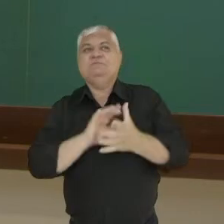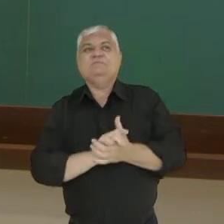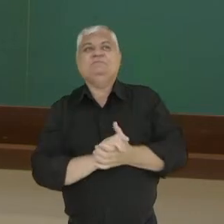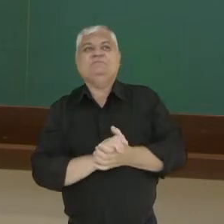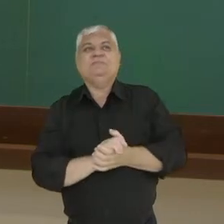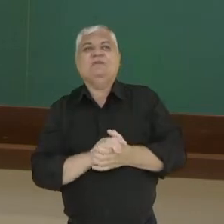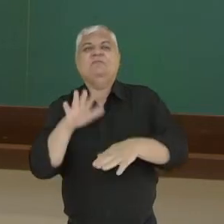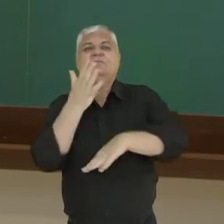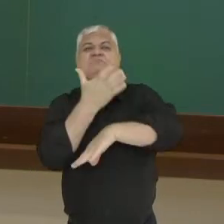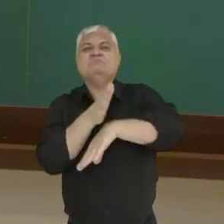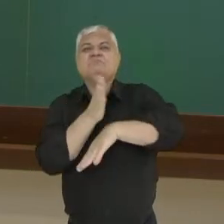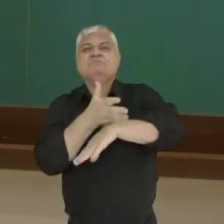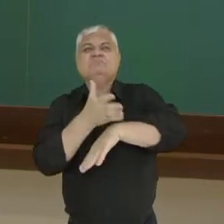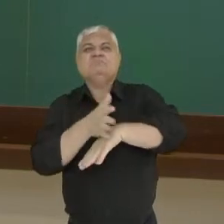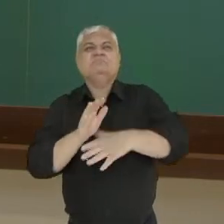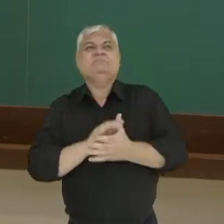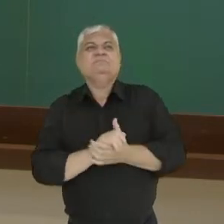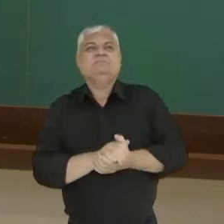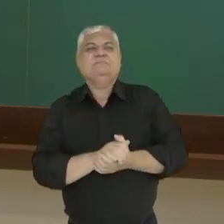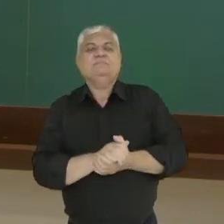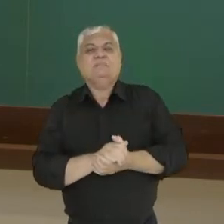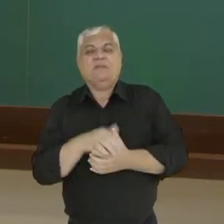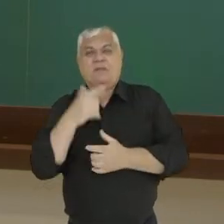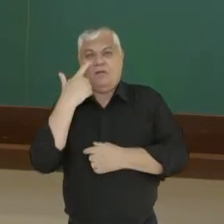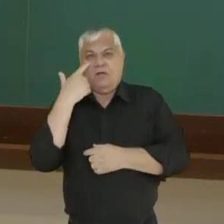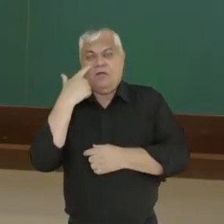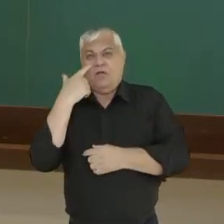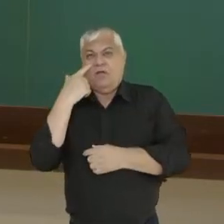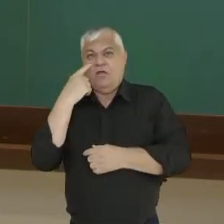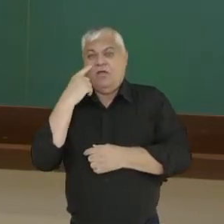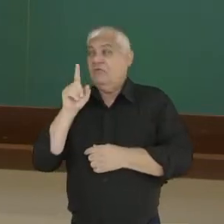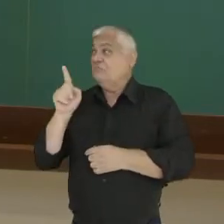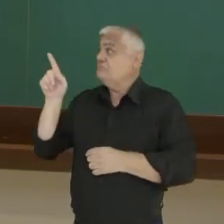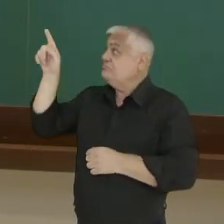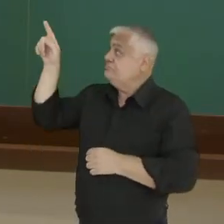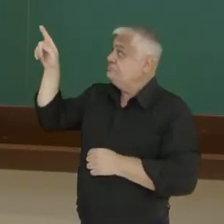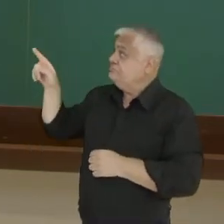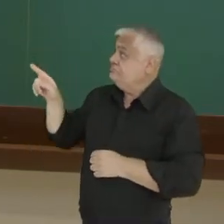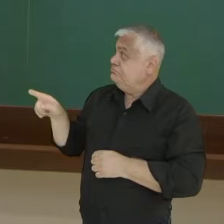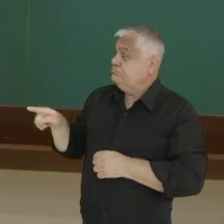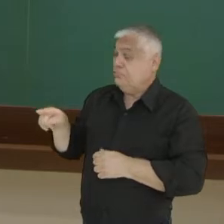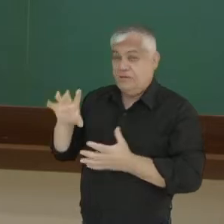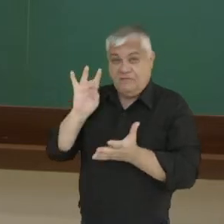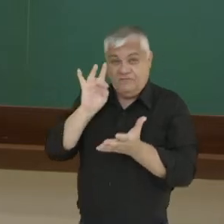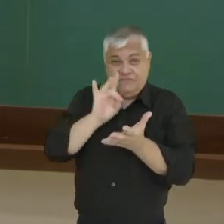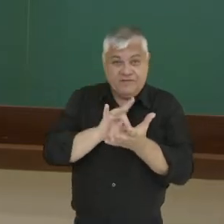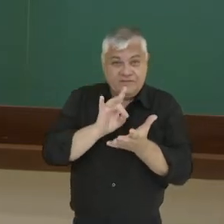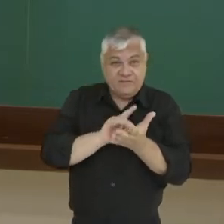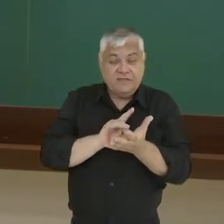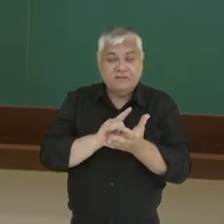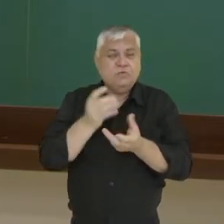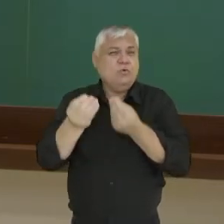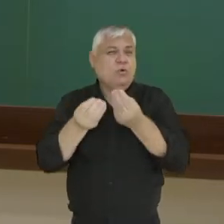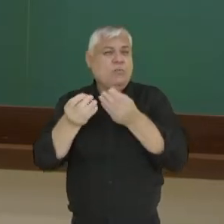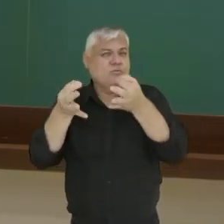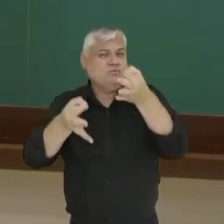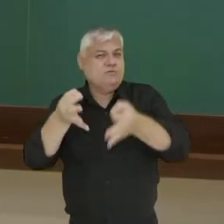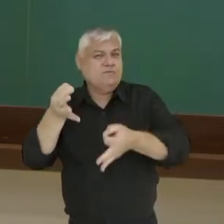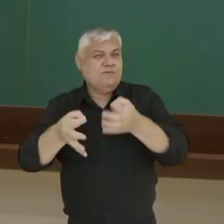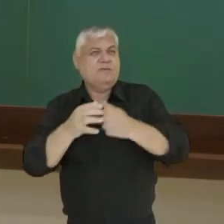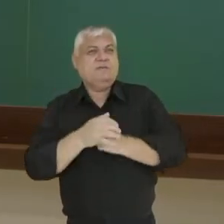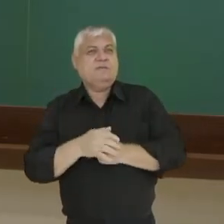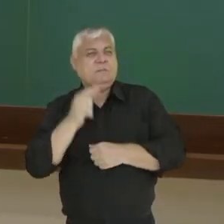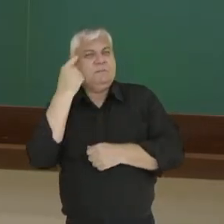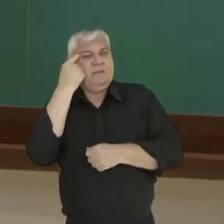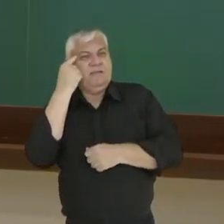um exercício aqui. Verifique se as igualdades abaixo são verdadeiras e justifique. Então,